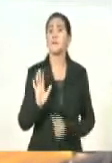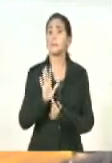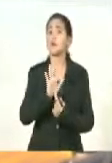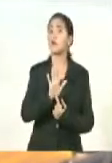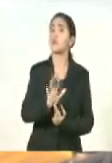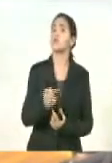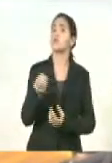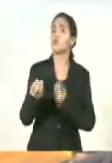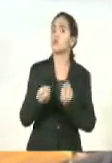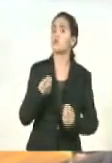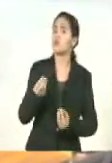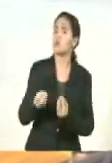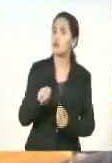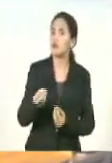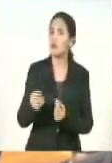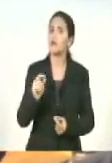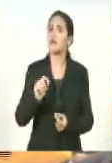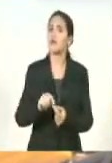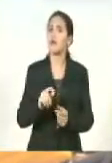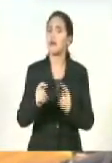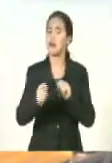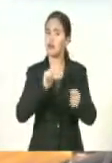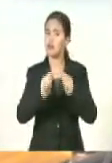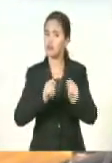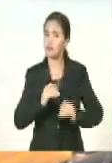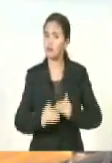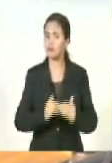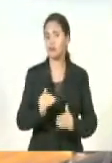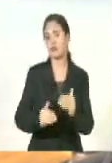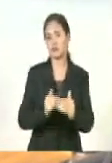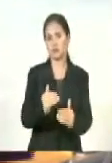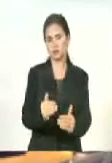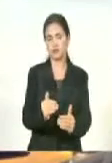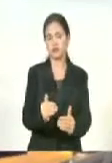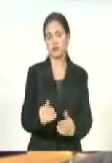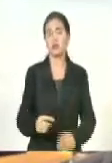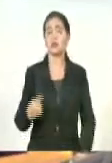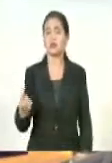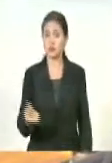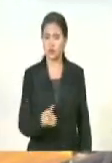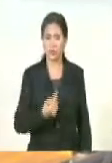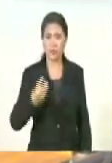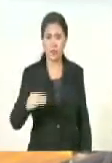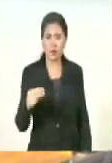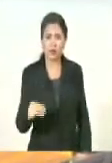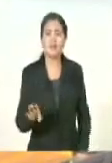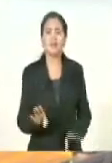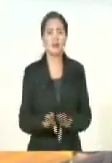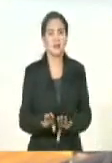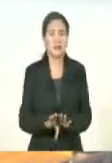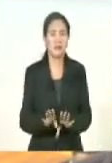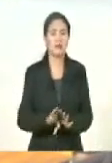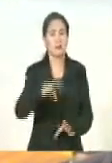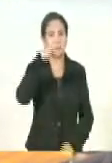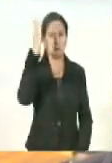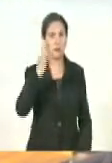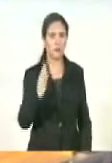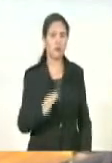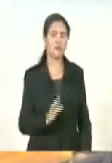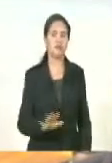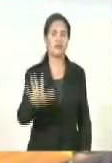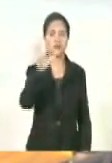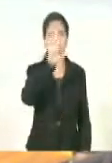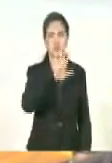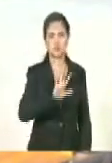de empreendedorismo, não só para nós maranhenses, mas para todo o Brasil, porque aquele empreendimento é